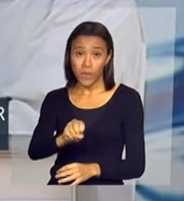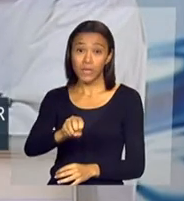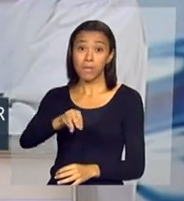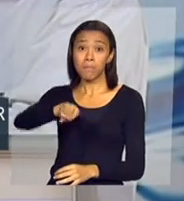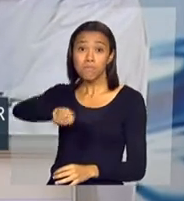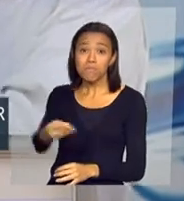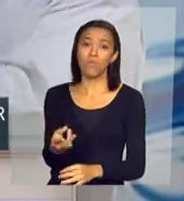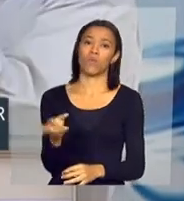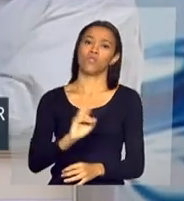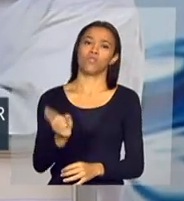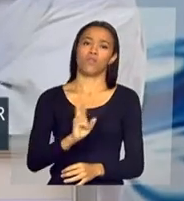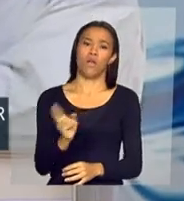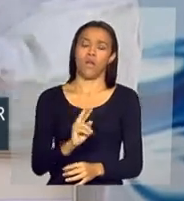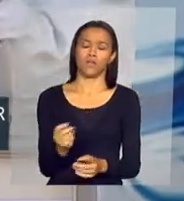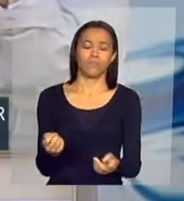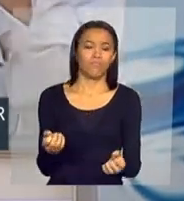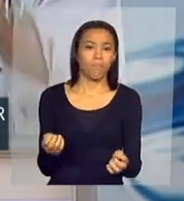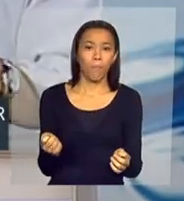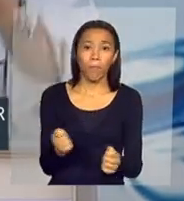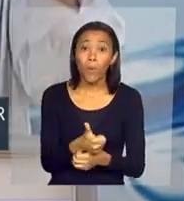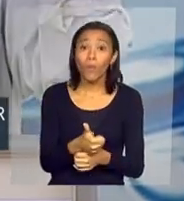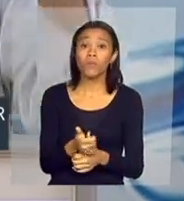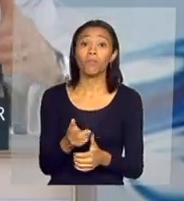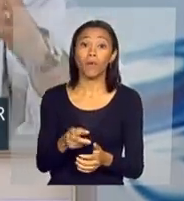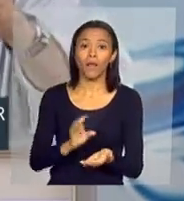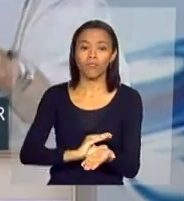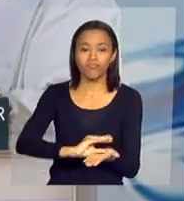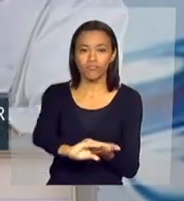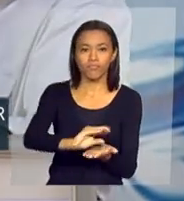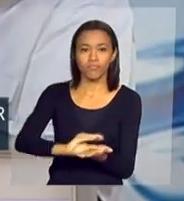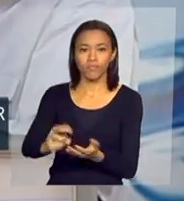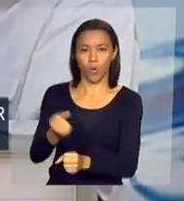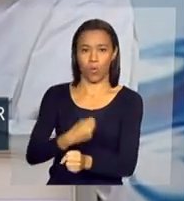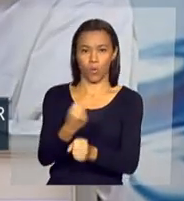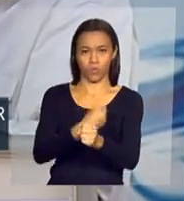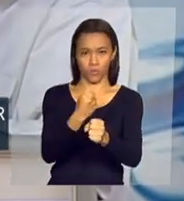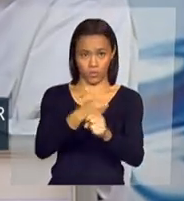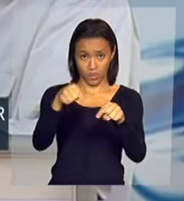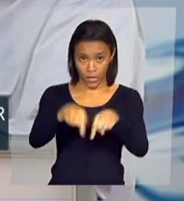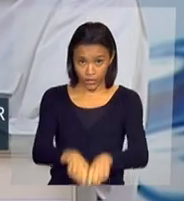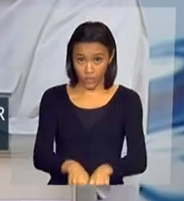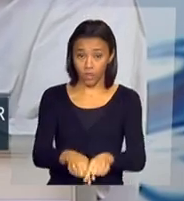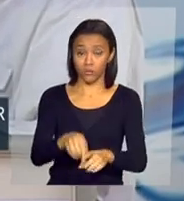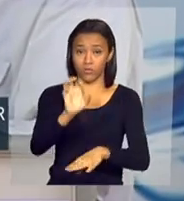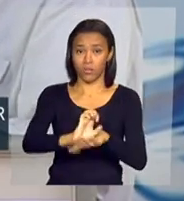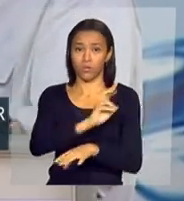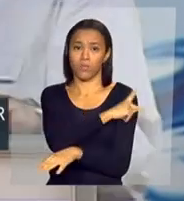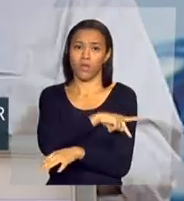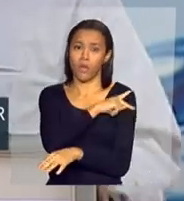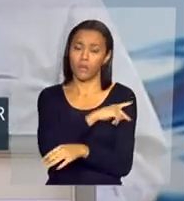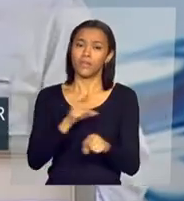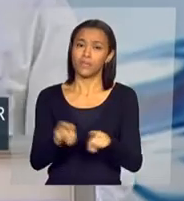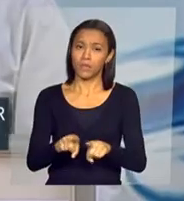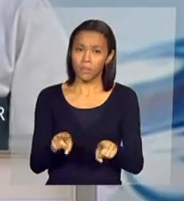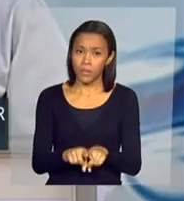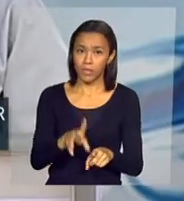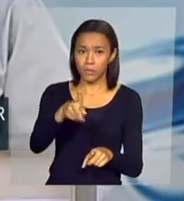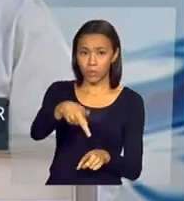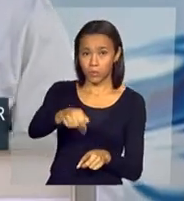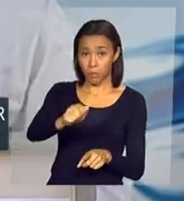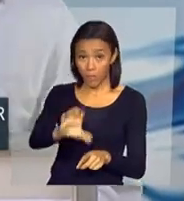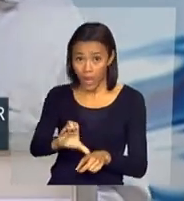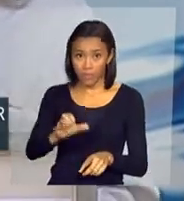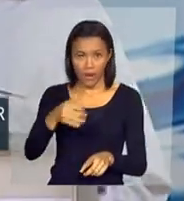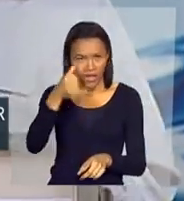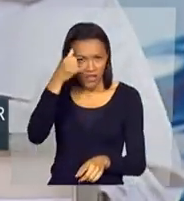pronto para trazer em obras e investimentos para o Piauí. No PAC Prevenção de Risco,